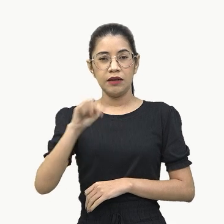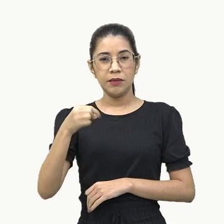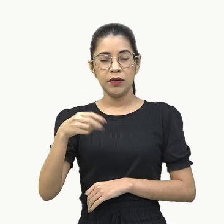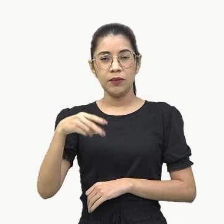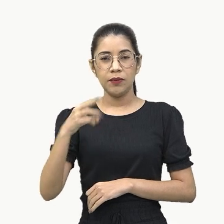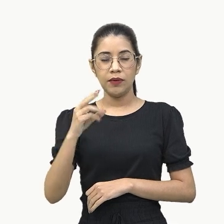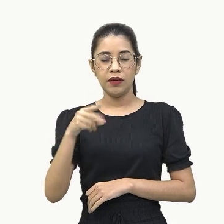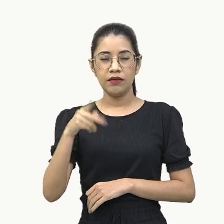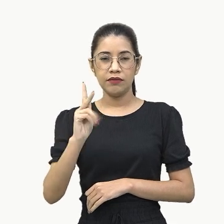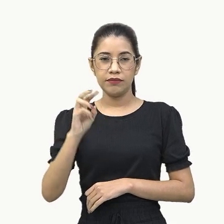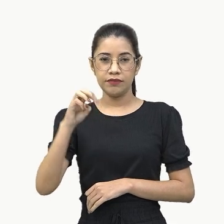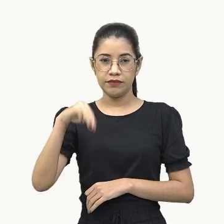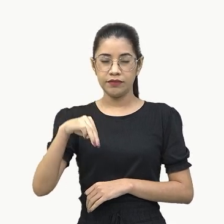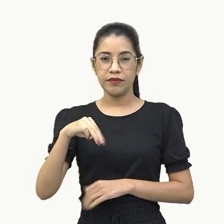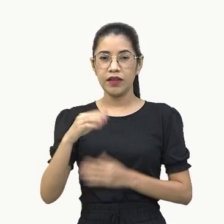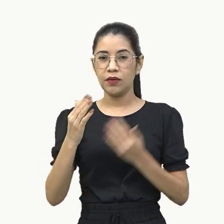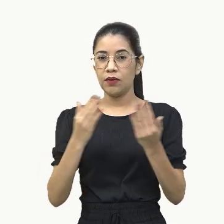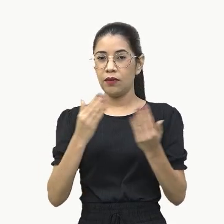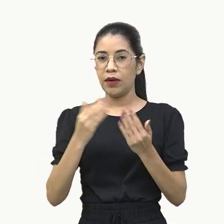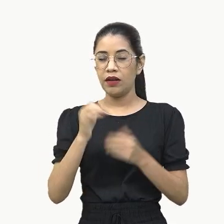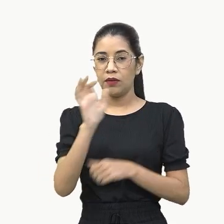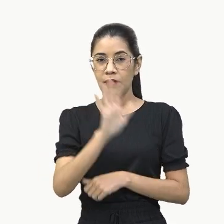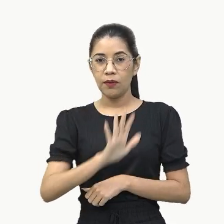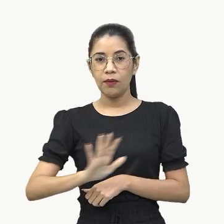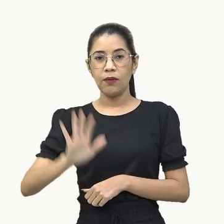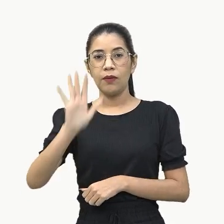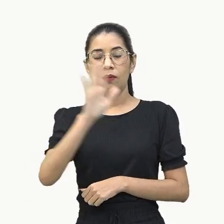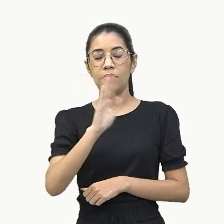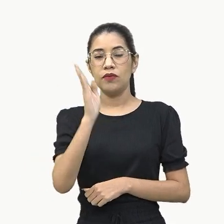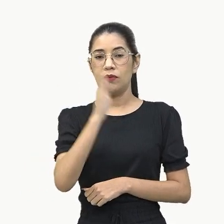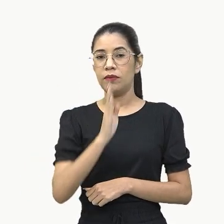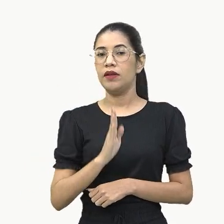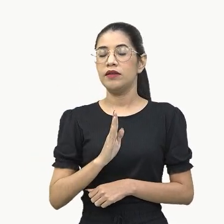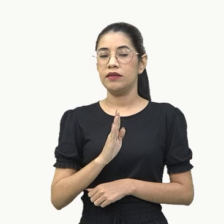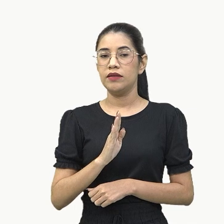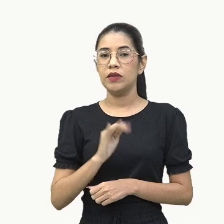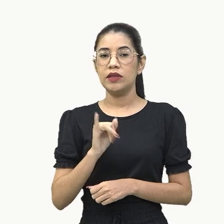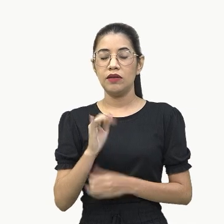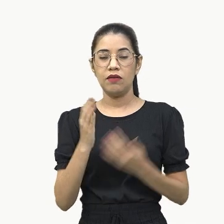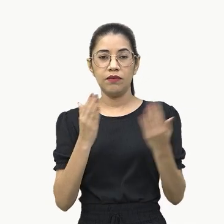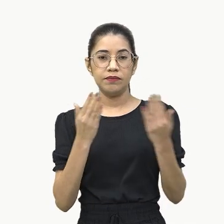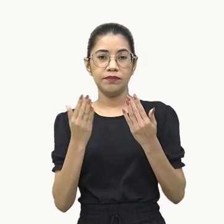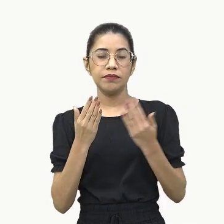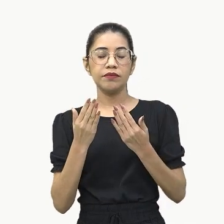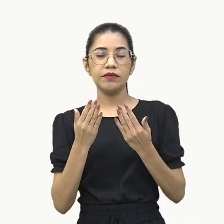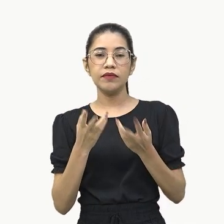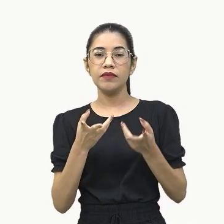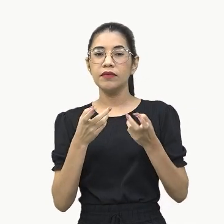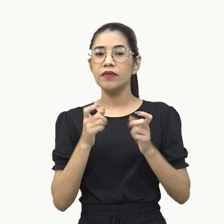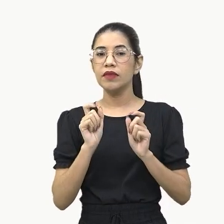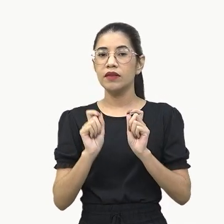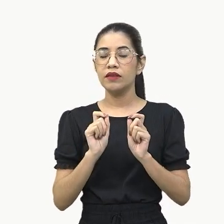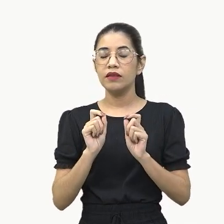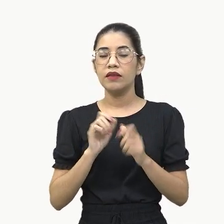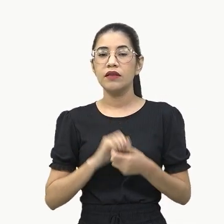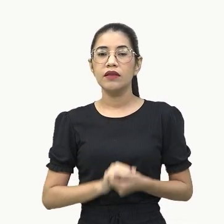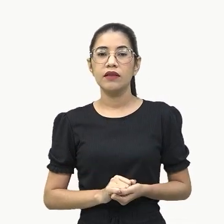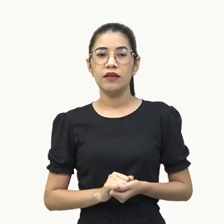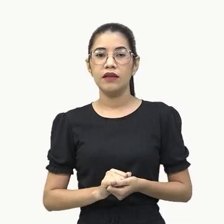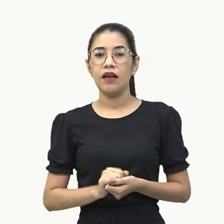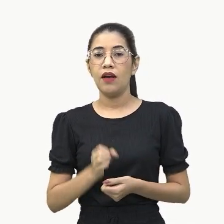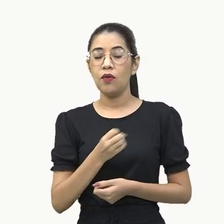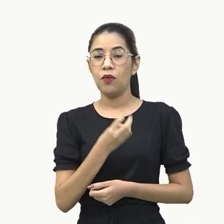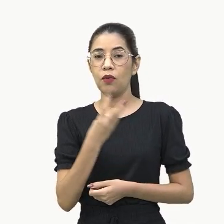relação à dimensão territorial do nosso país né Aí nós chegamos a densidade